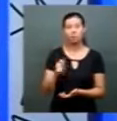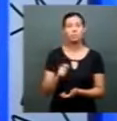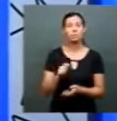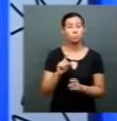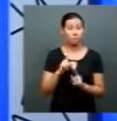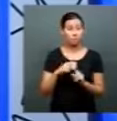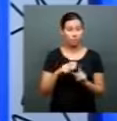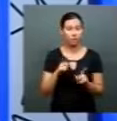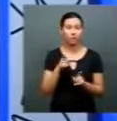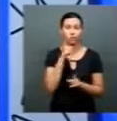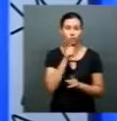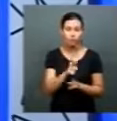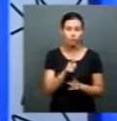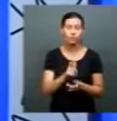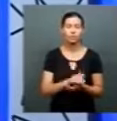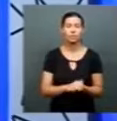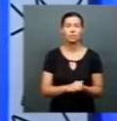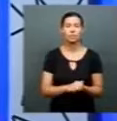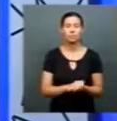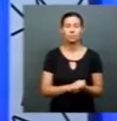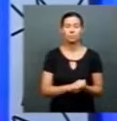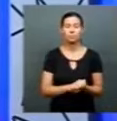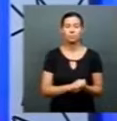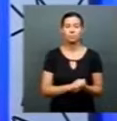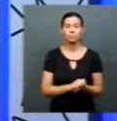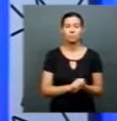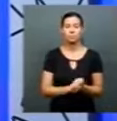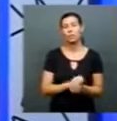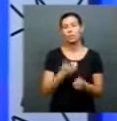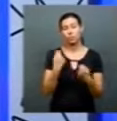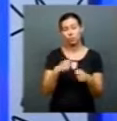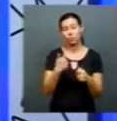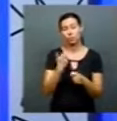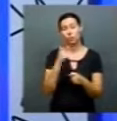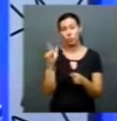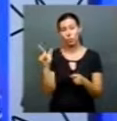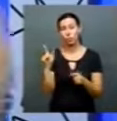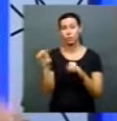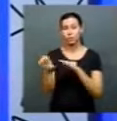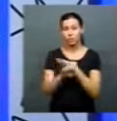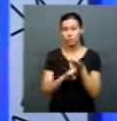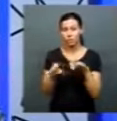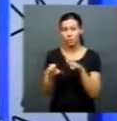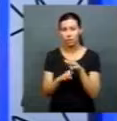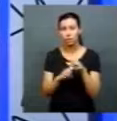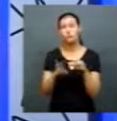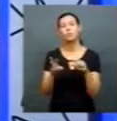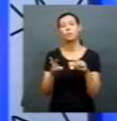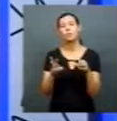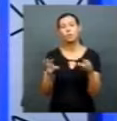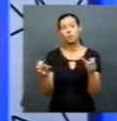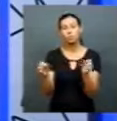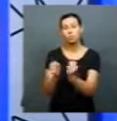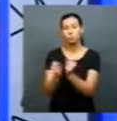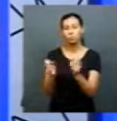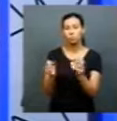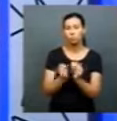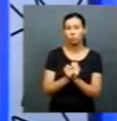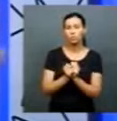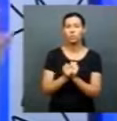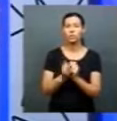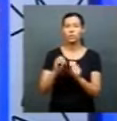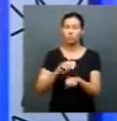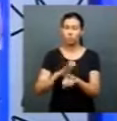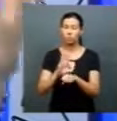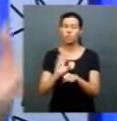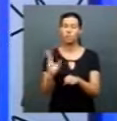foi, levou a uma junção, a uma fusão, com outras empresas também, que estavam procurando aquele conhecimento, aquela habilidade. Então, essa é